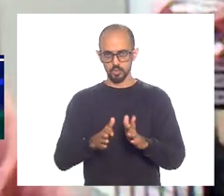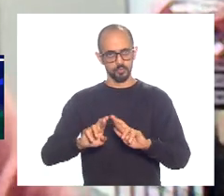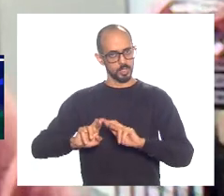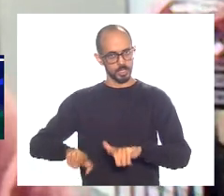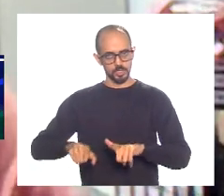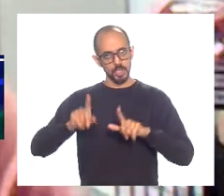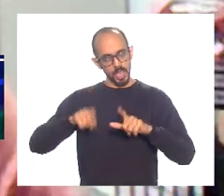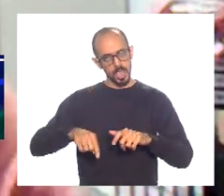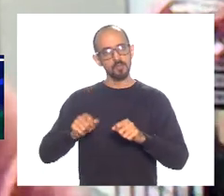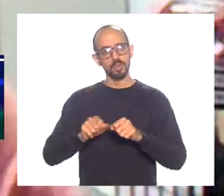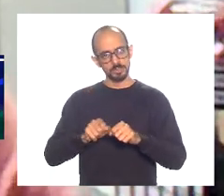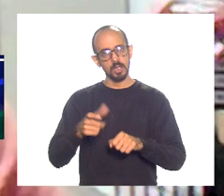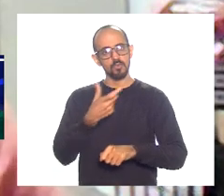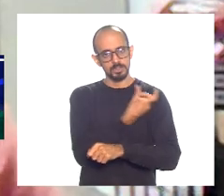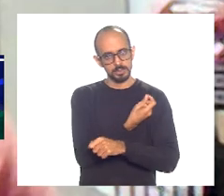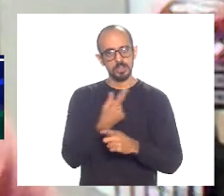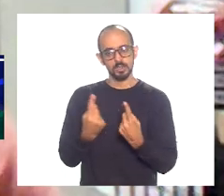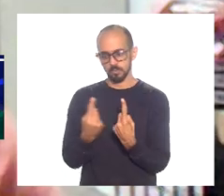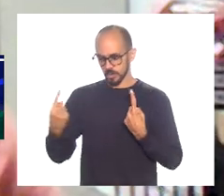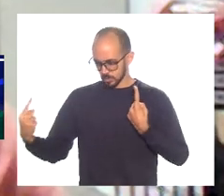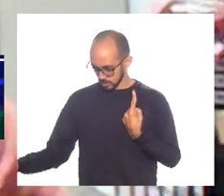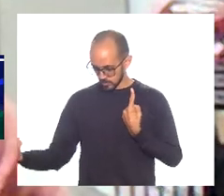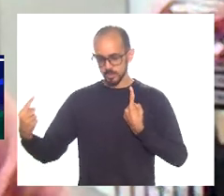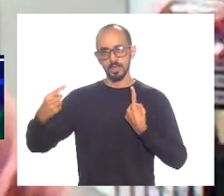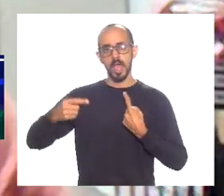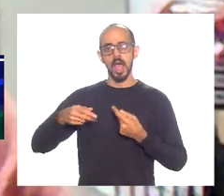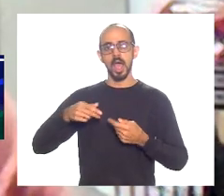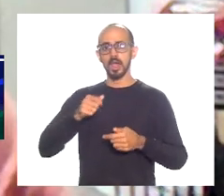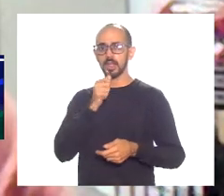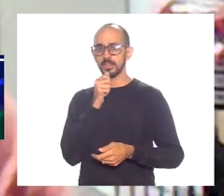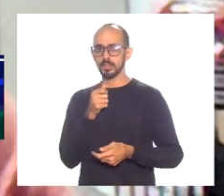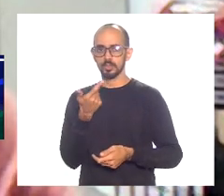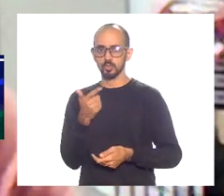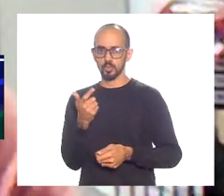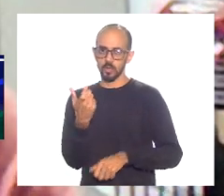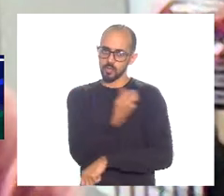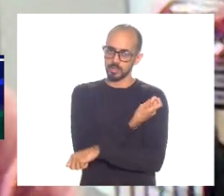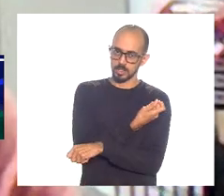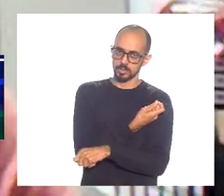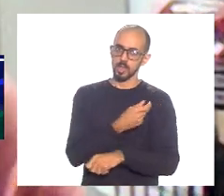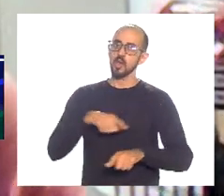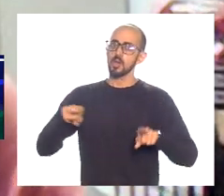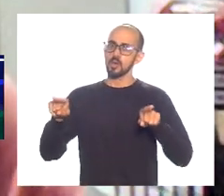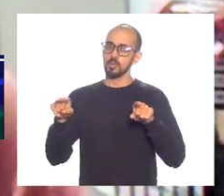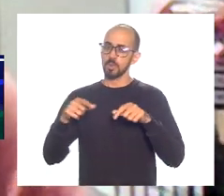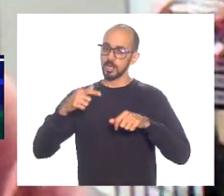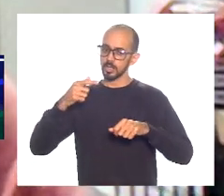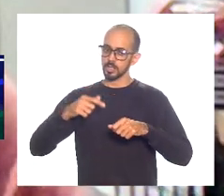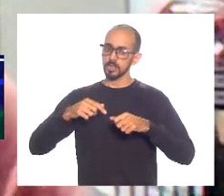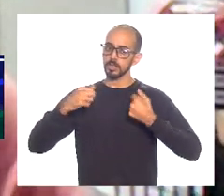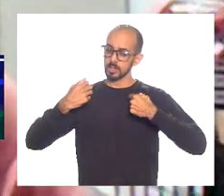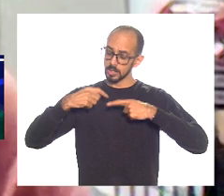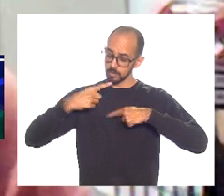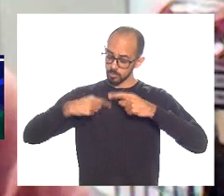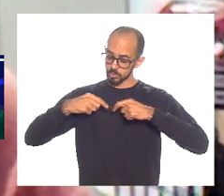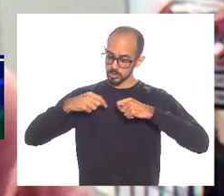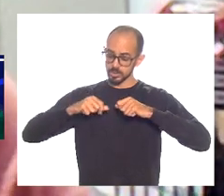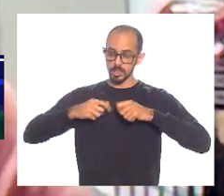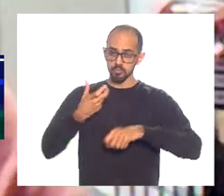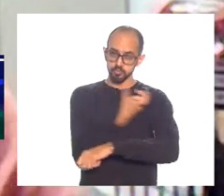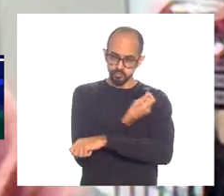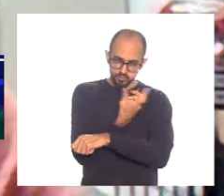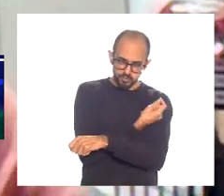medidas de distanciamento social enquanto a vacinação não tomar, né, um corpo maior para imunizar a população brasileira,